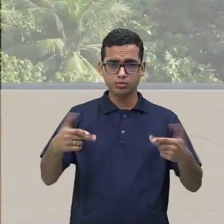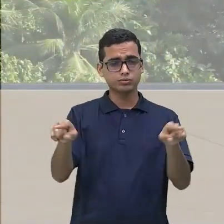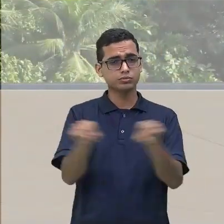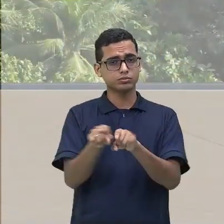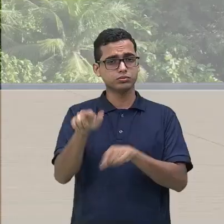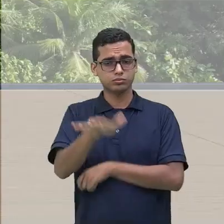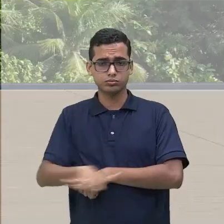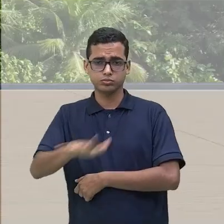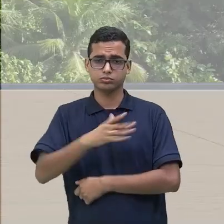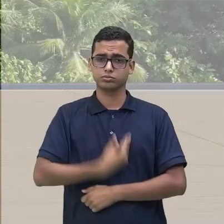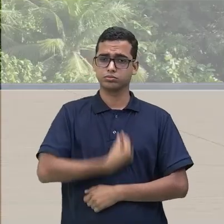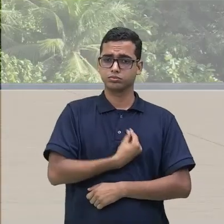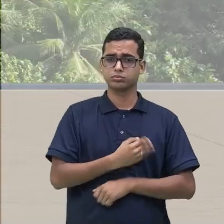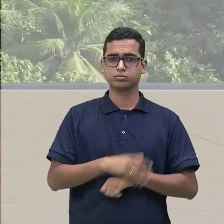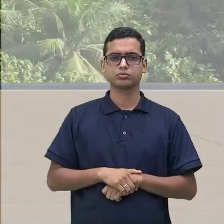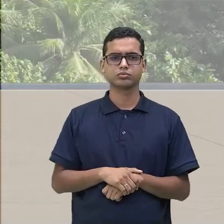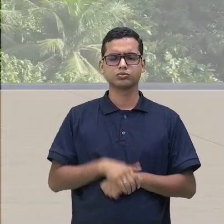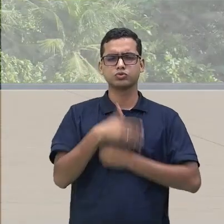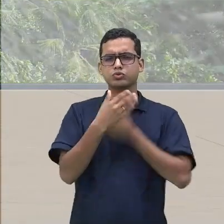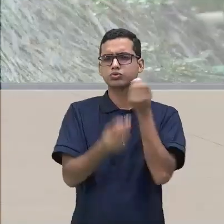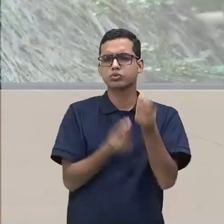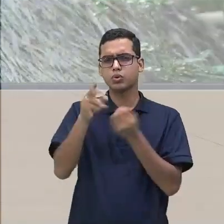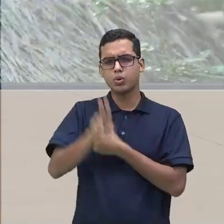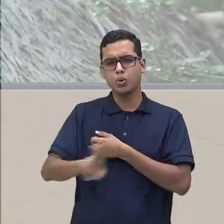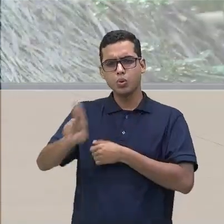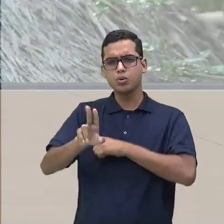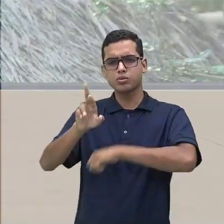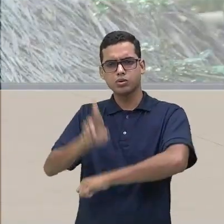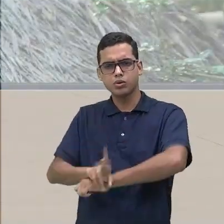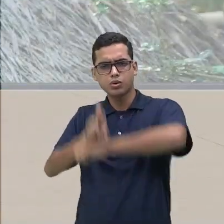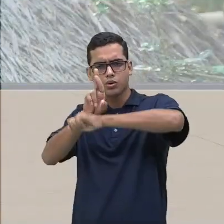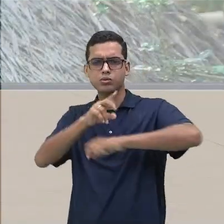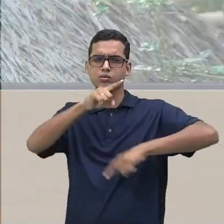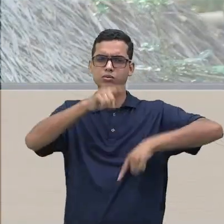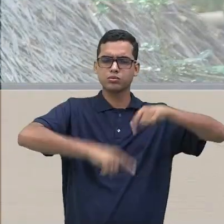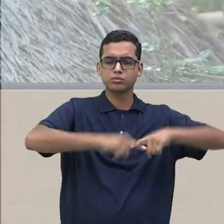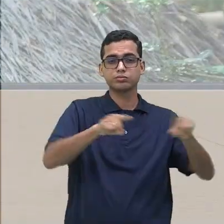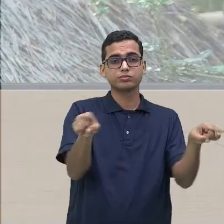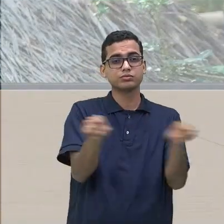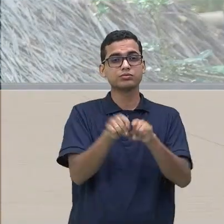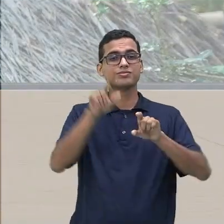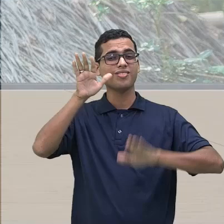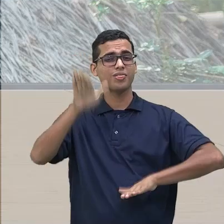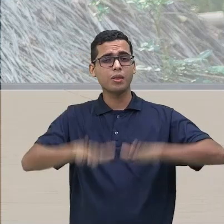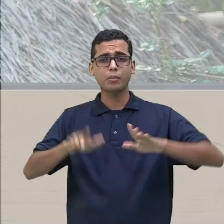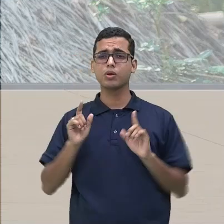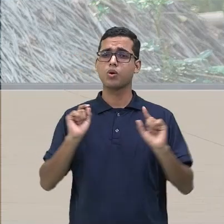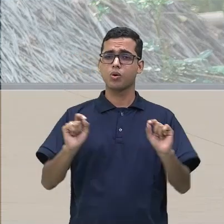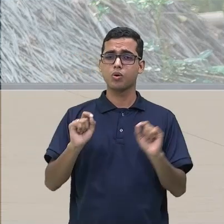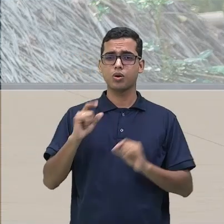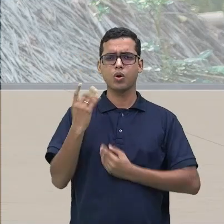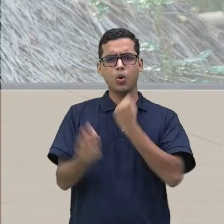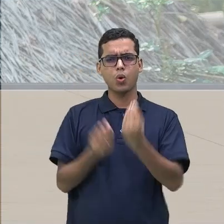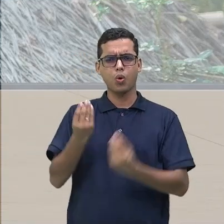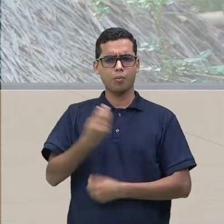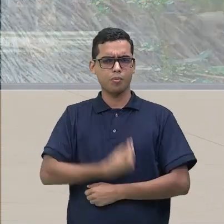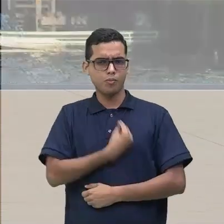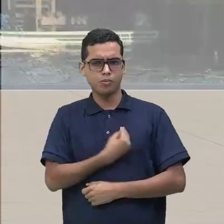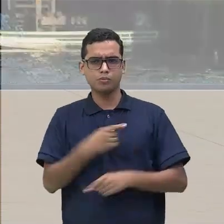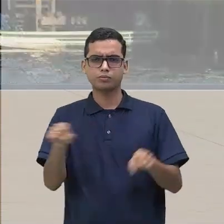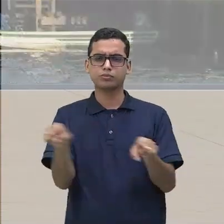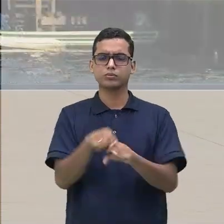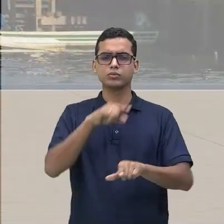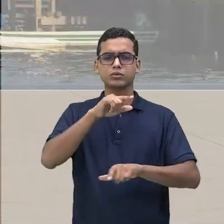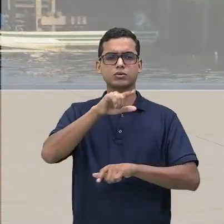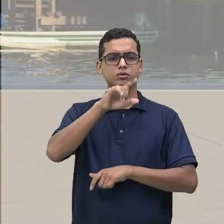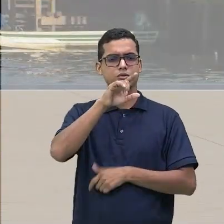a forma como utiliza os recursos e os instrumentos vai variar conforme o quê? Um modo de vida e de cada cultura